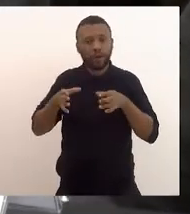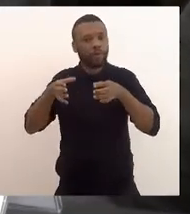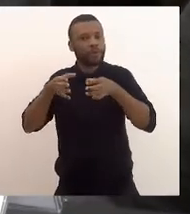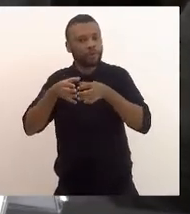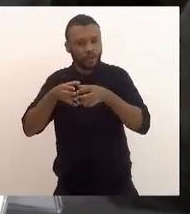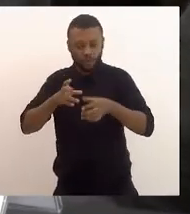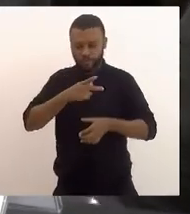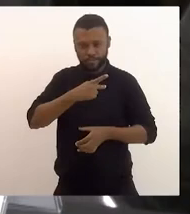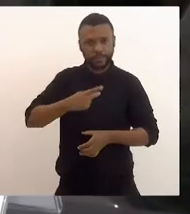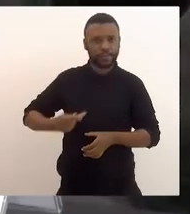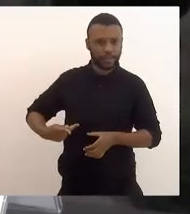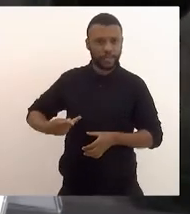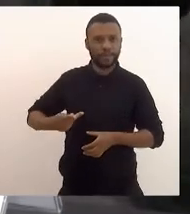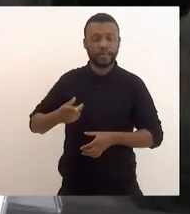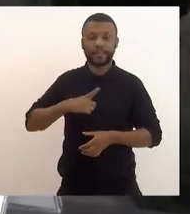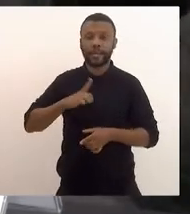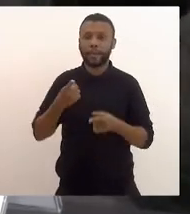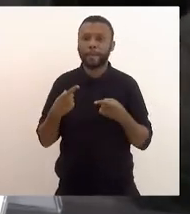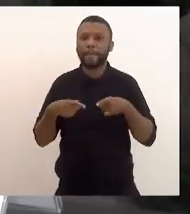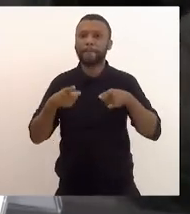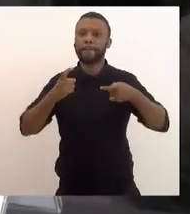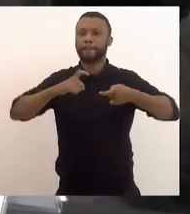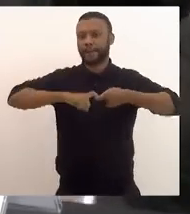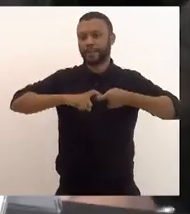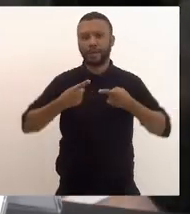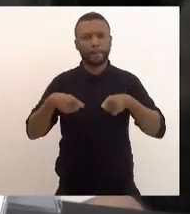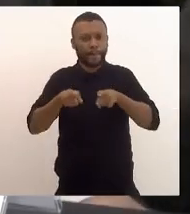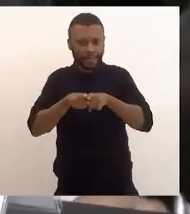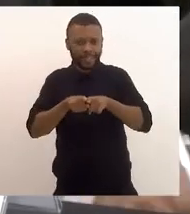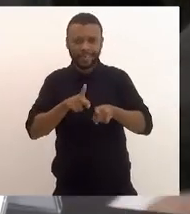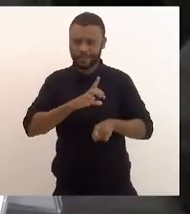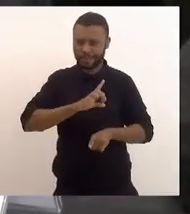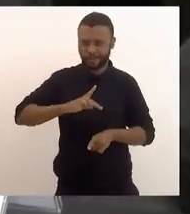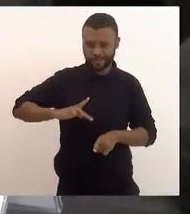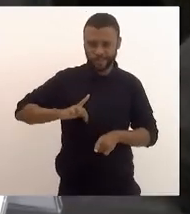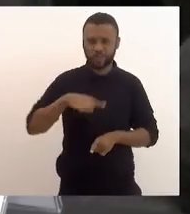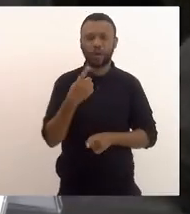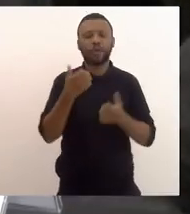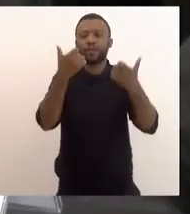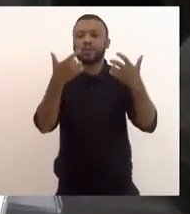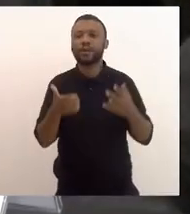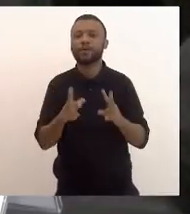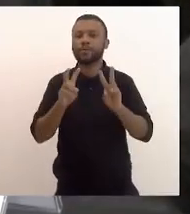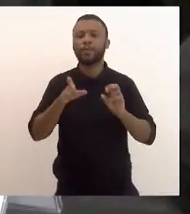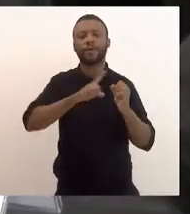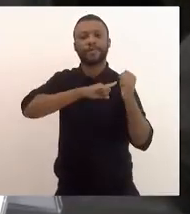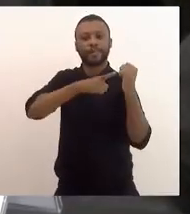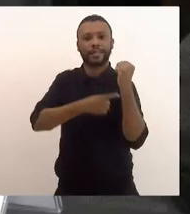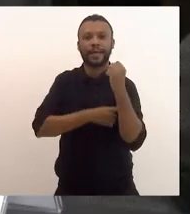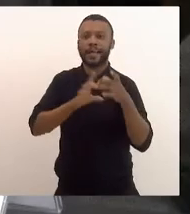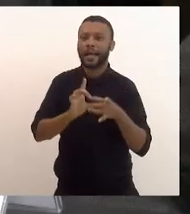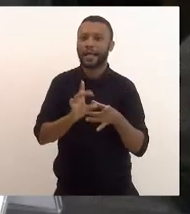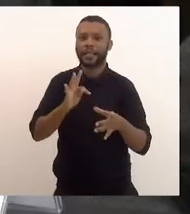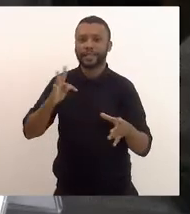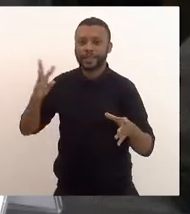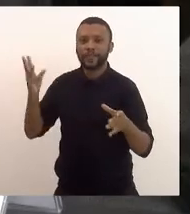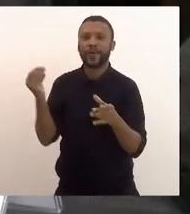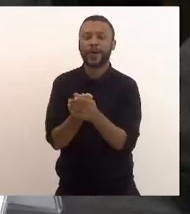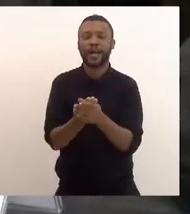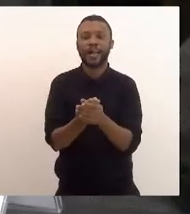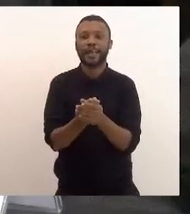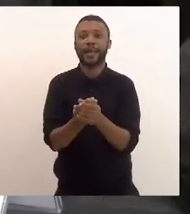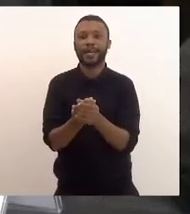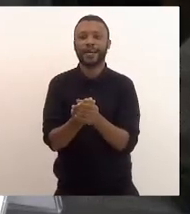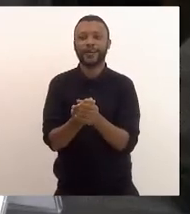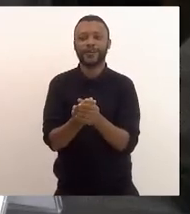de uma estrela uma parceria com a defensoria quando falamos da necessidade de fortalecer a democracia a partir das interações